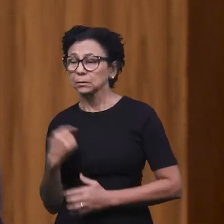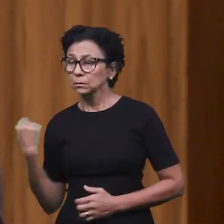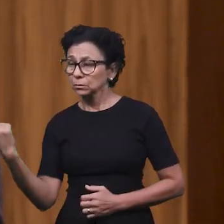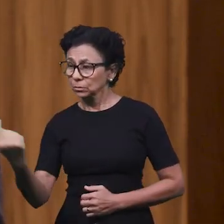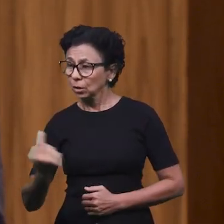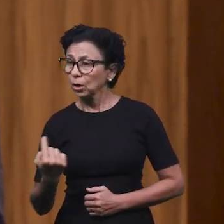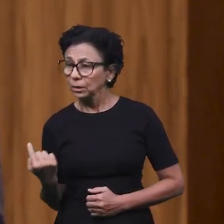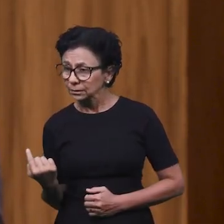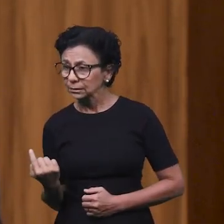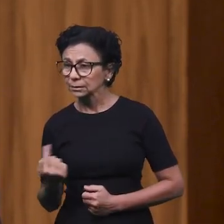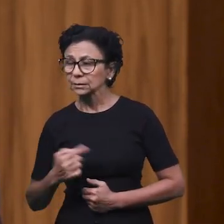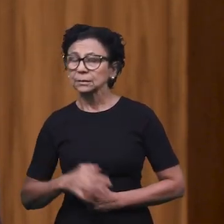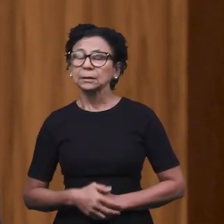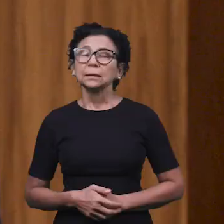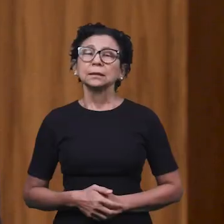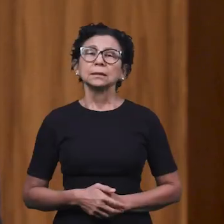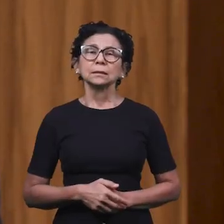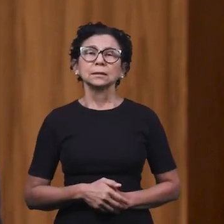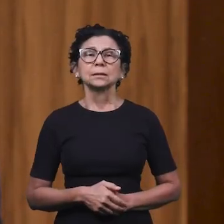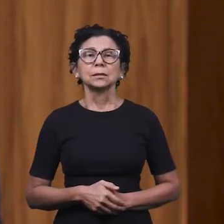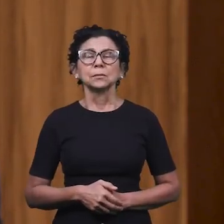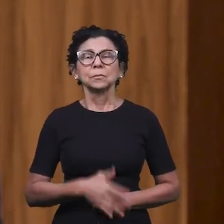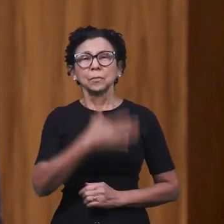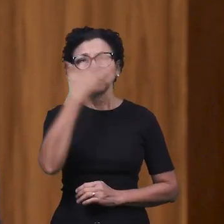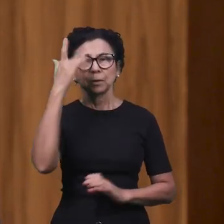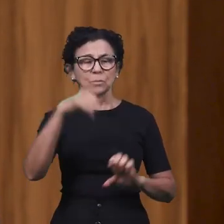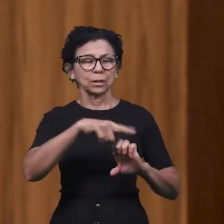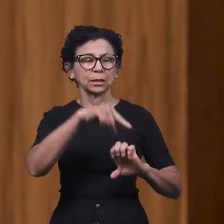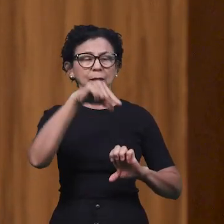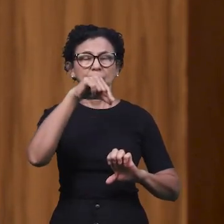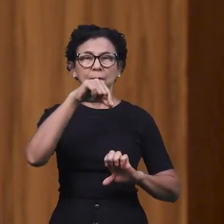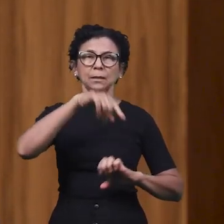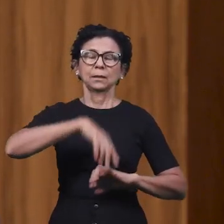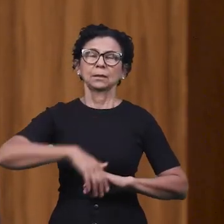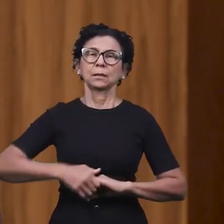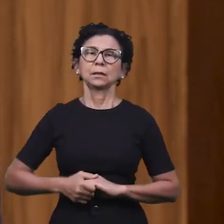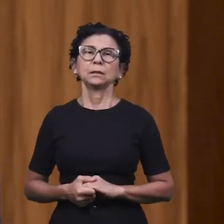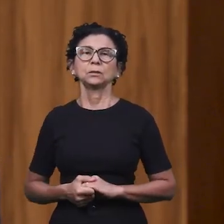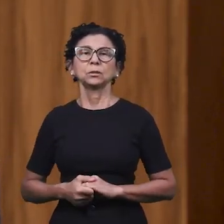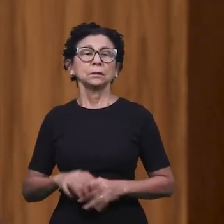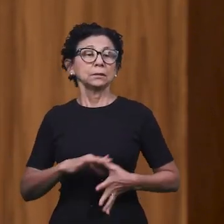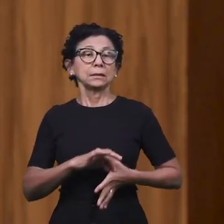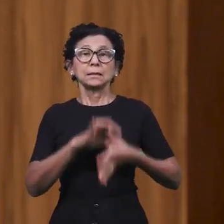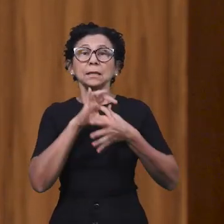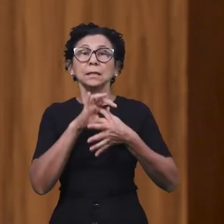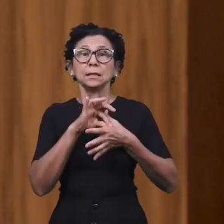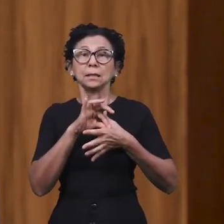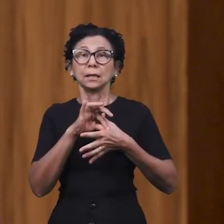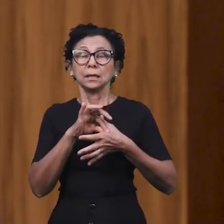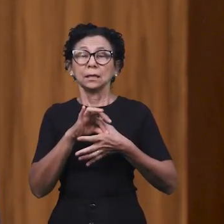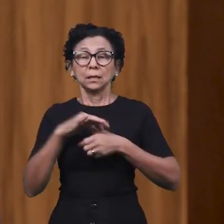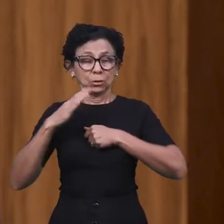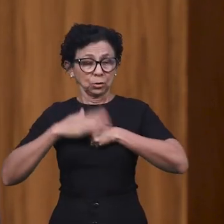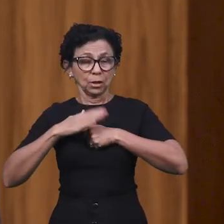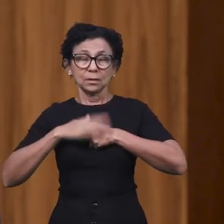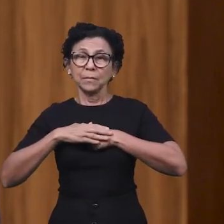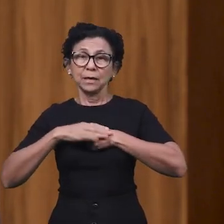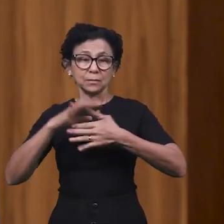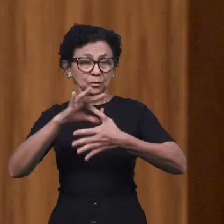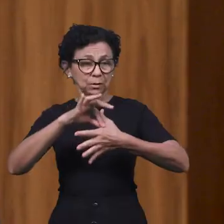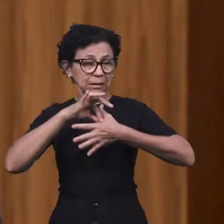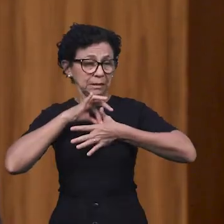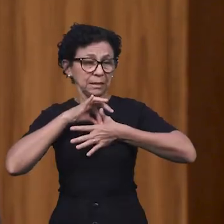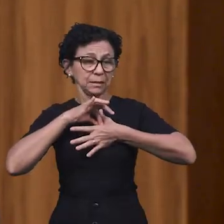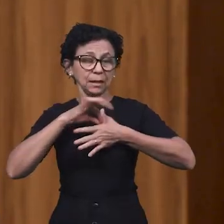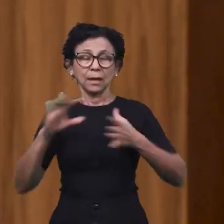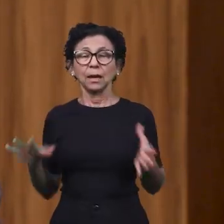enquanto empreendedores, uma das nossas características que nós precisamos ter é de liderança. Inclusive líder de nós mesmos. Isso. Como nós